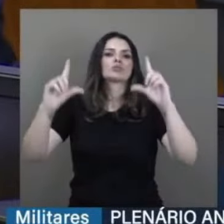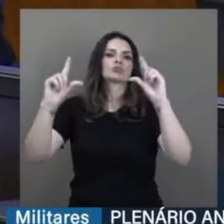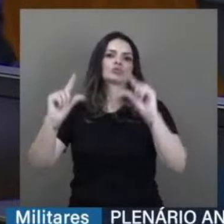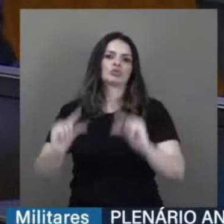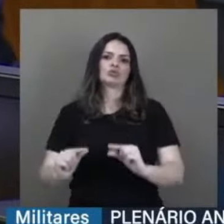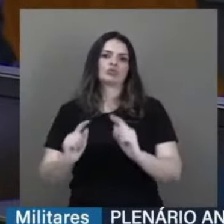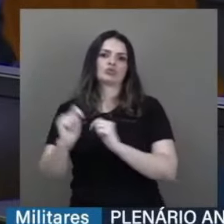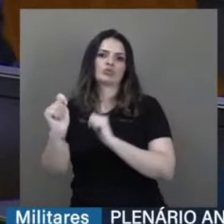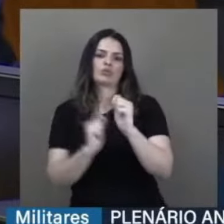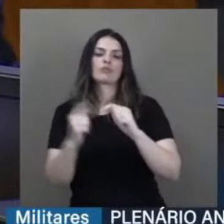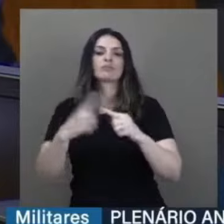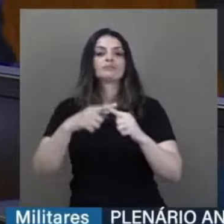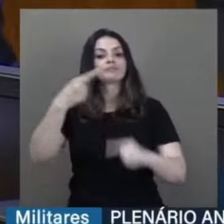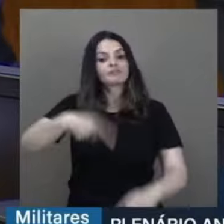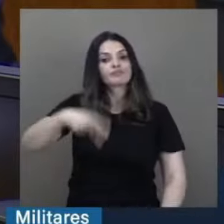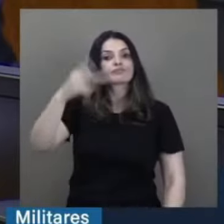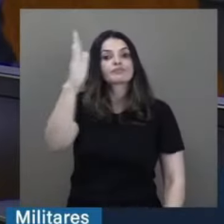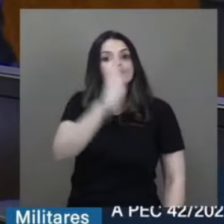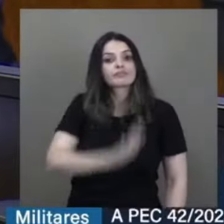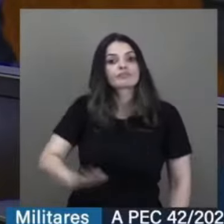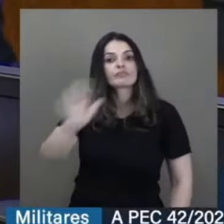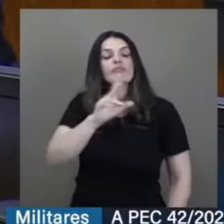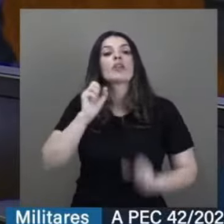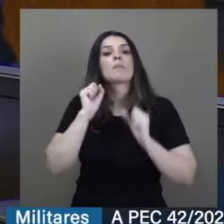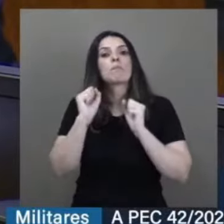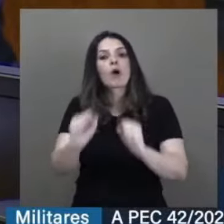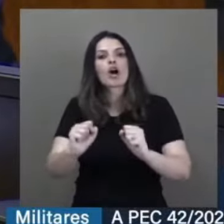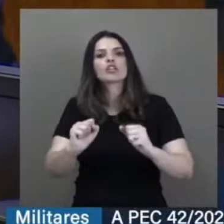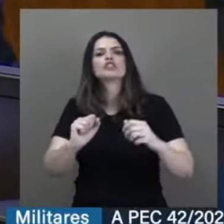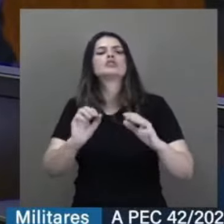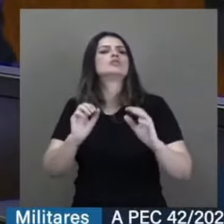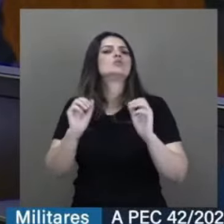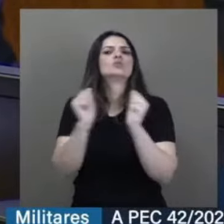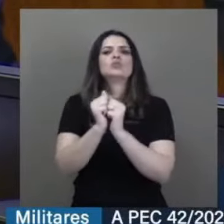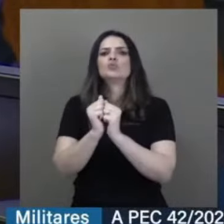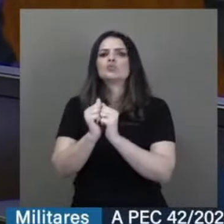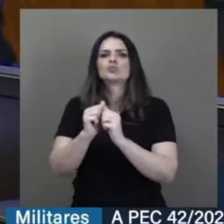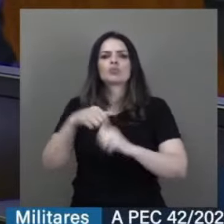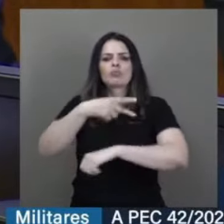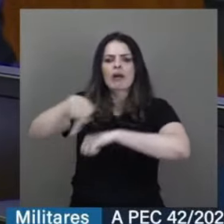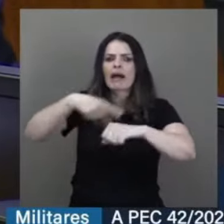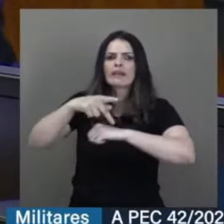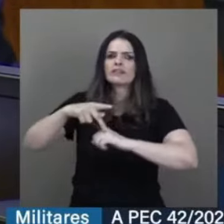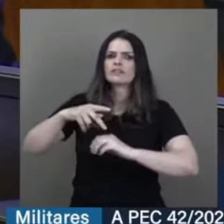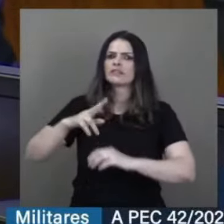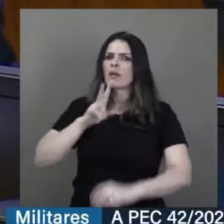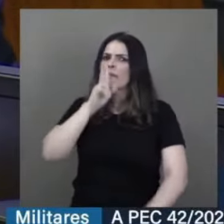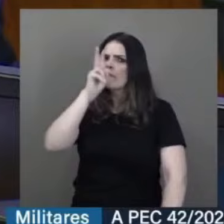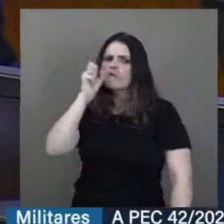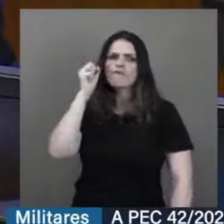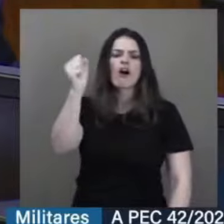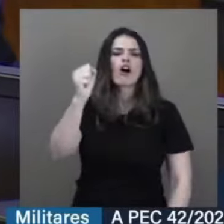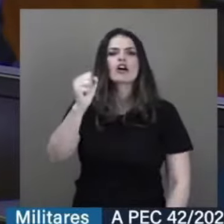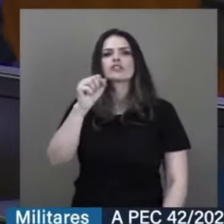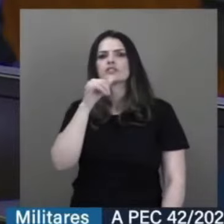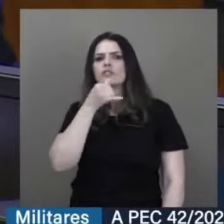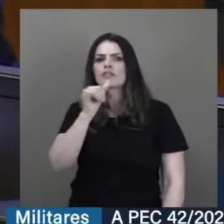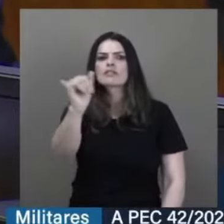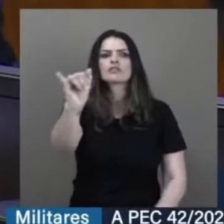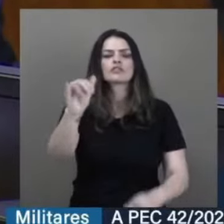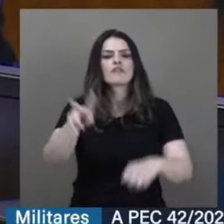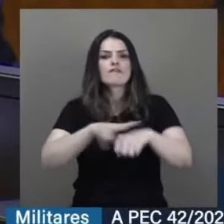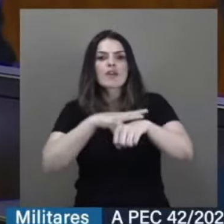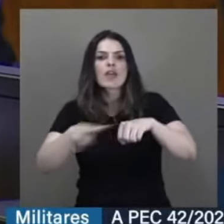Brasil possui de se tornar uma potência mundial na transição energética e na economia verde